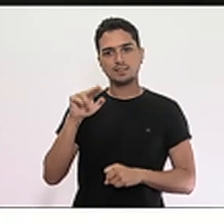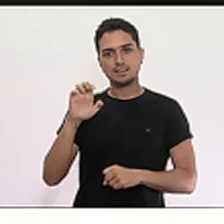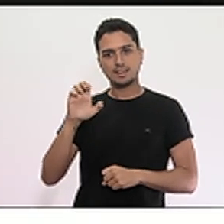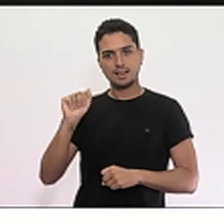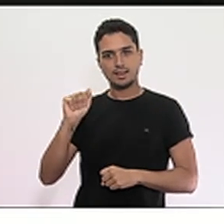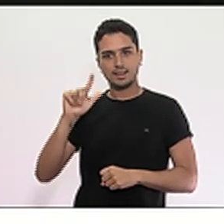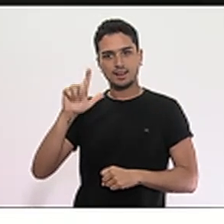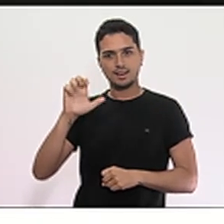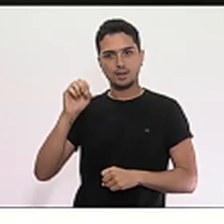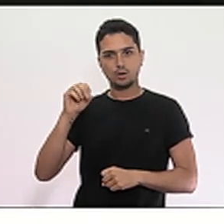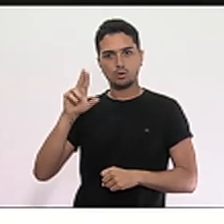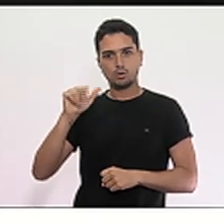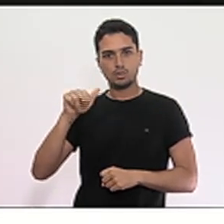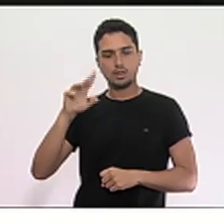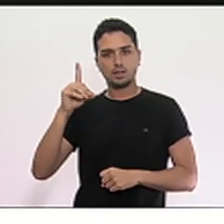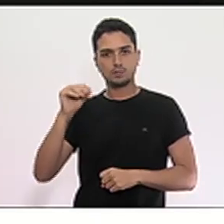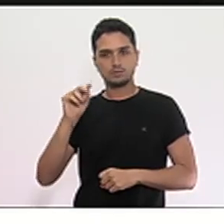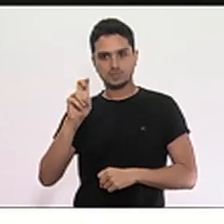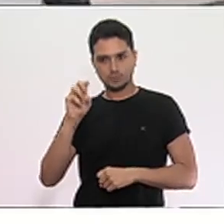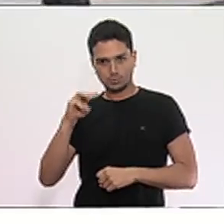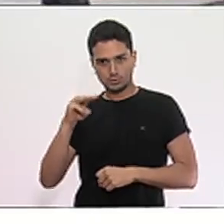Daemon. O senhor tem 5 minutos.